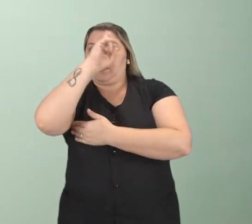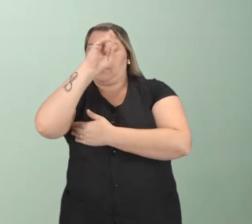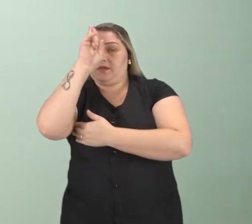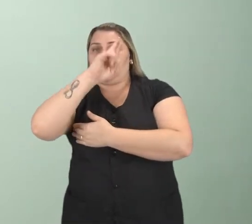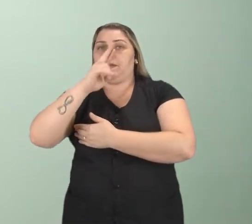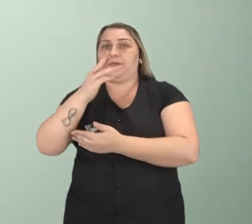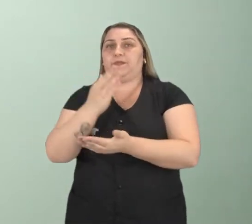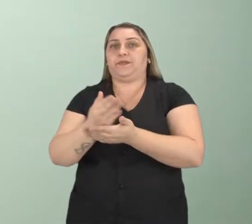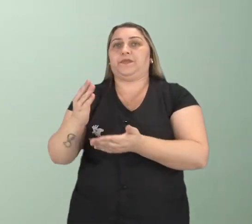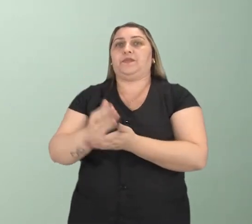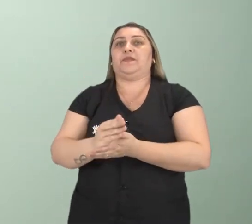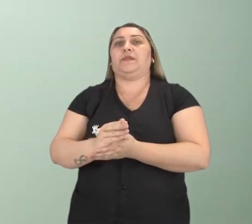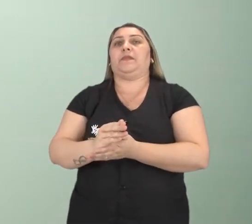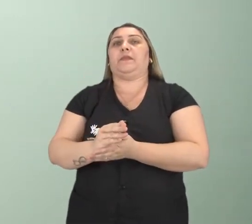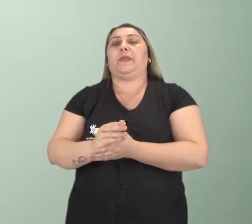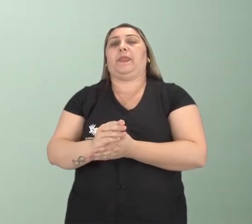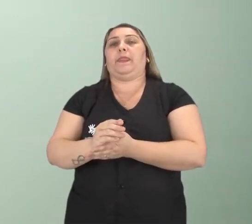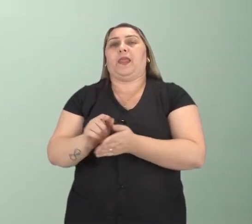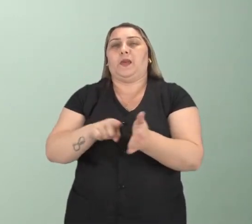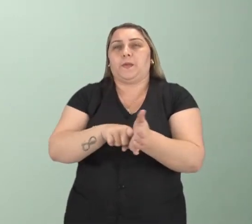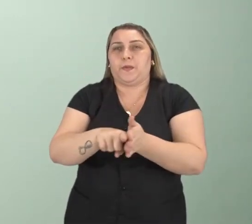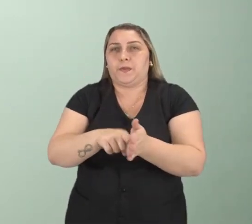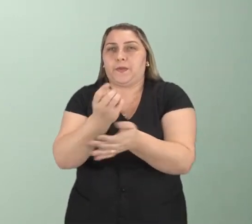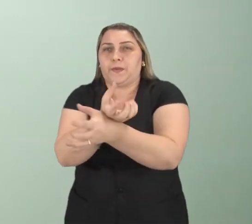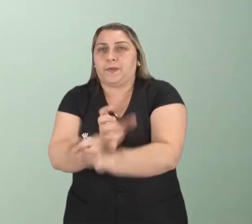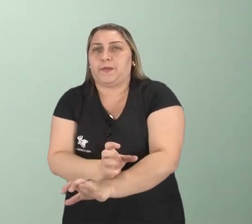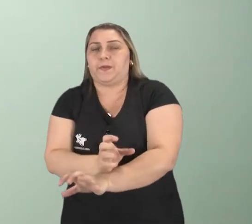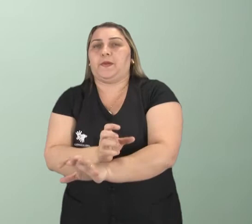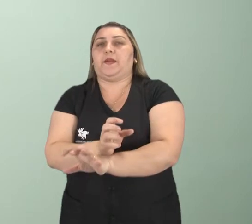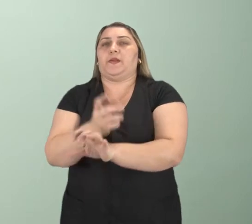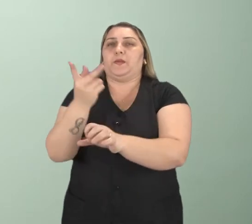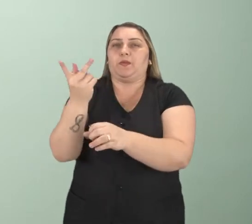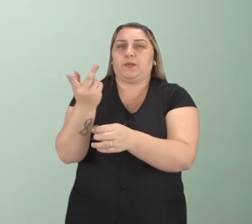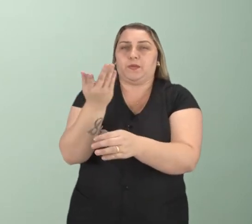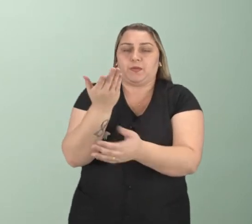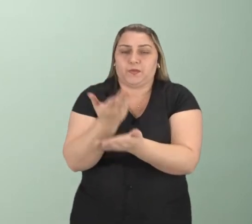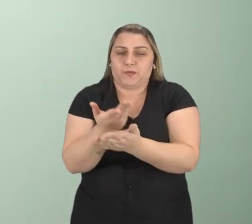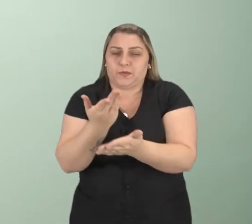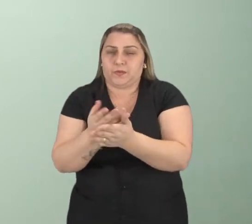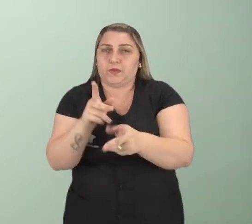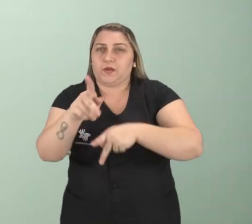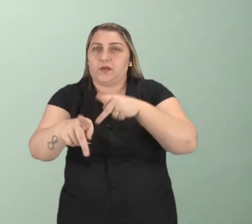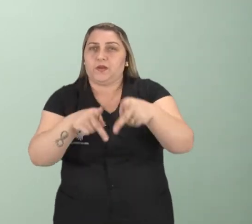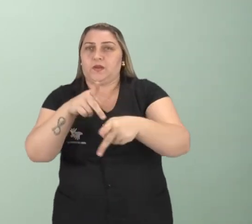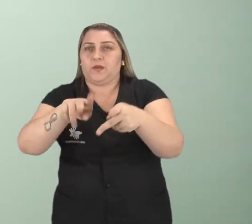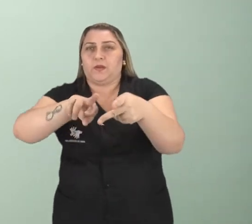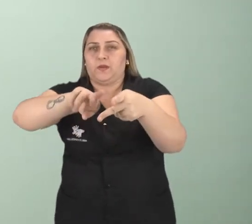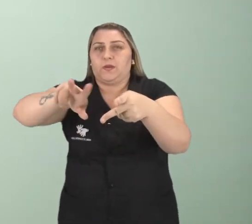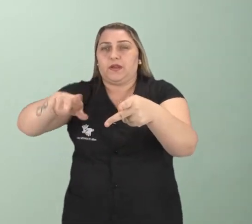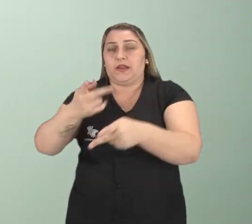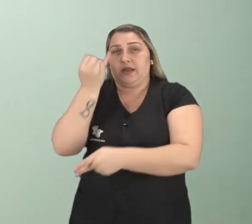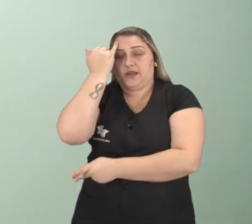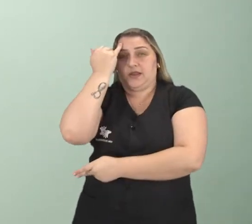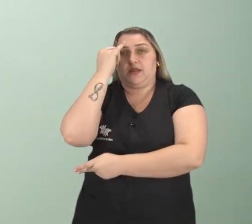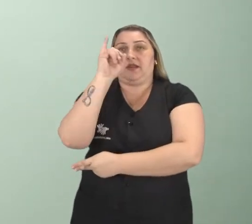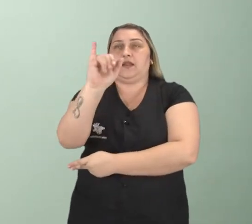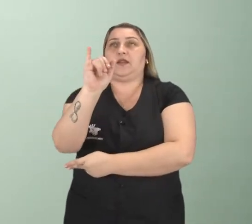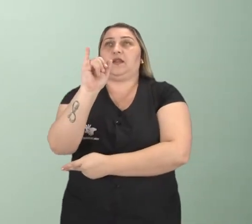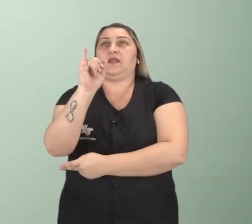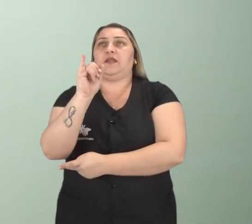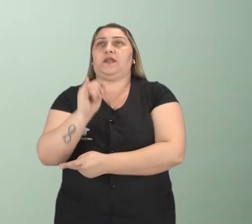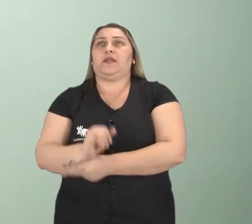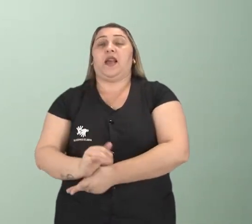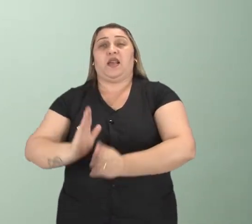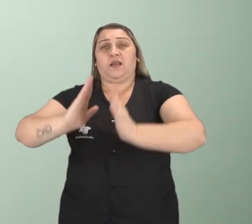né, arqueólogos, eles foram estudando esses povos e desmistificando essa ideia que